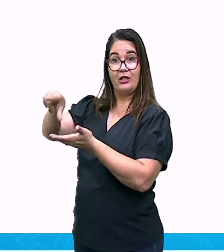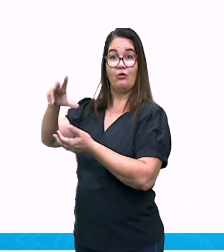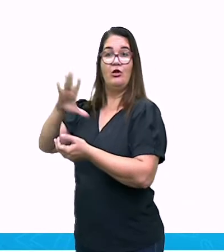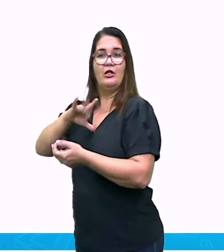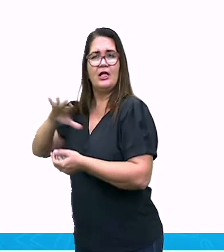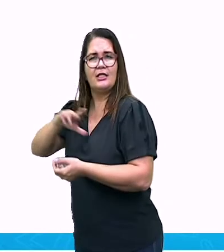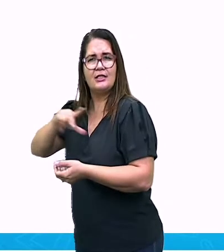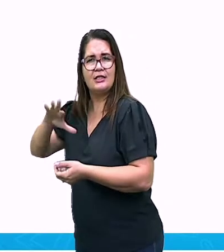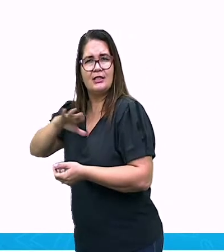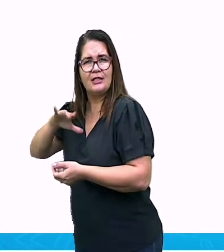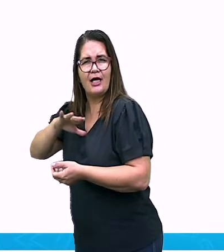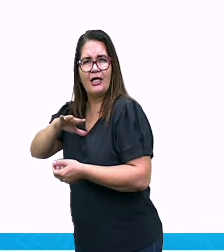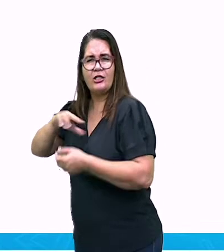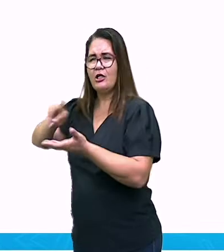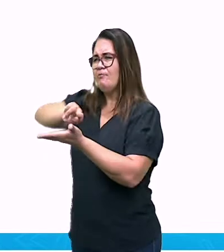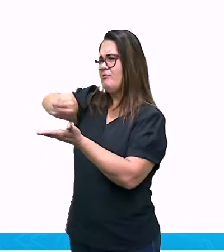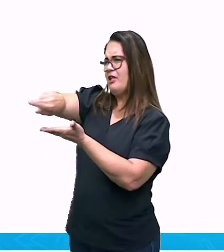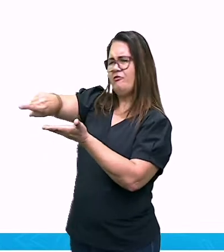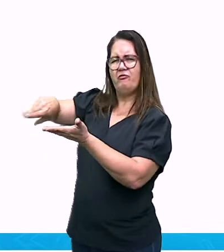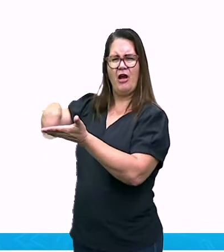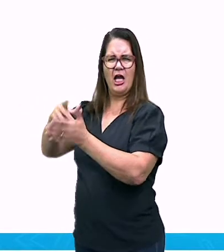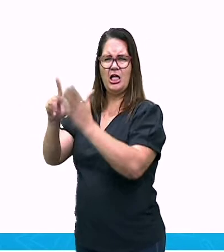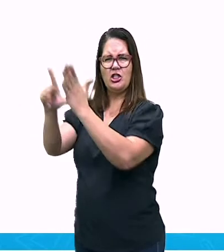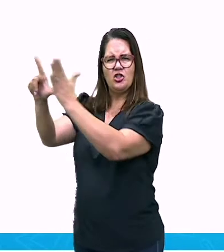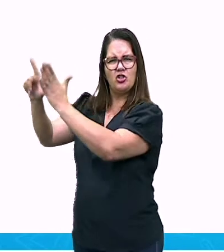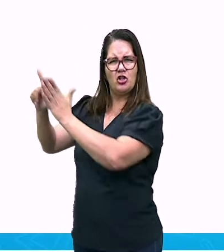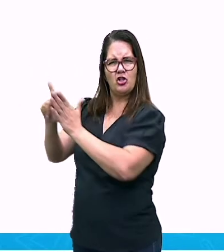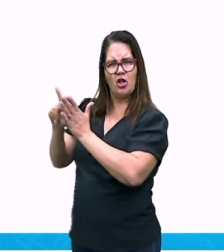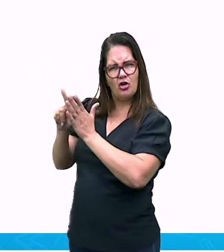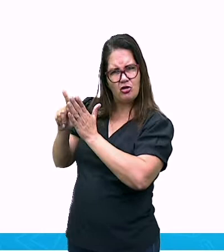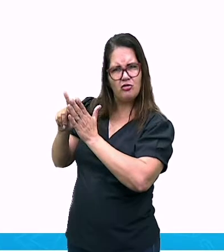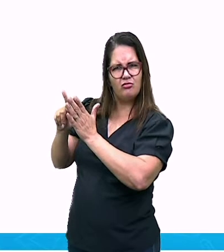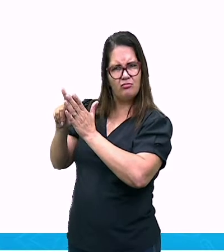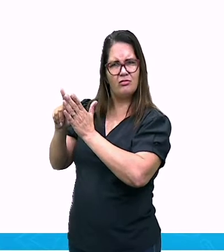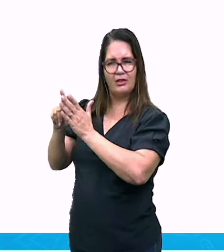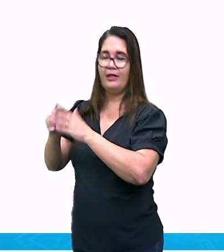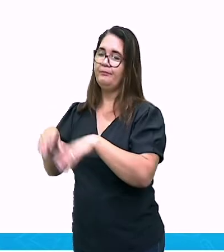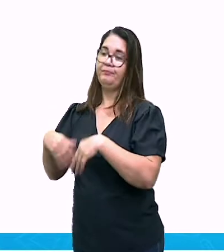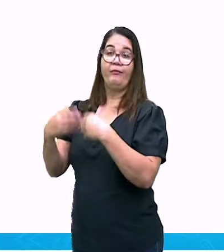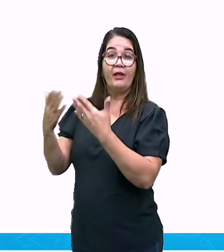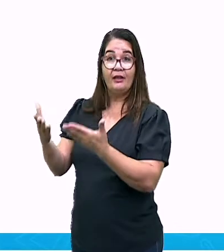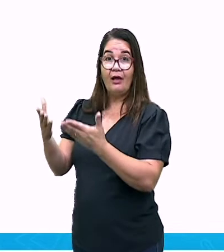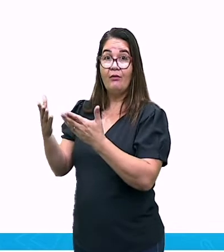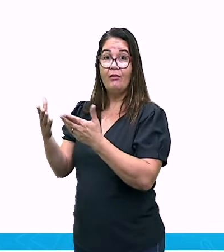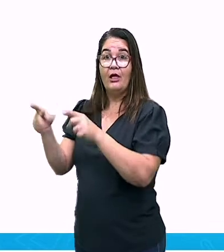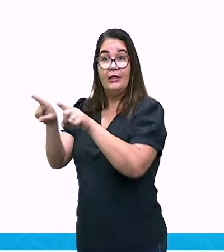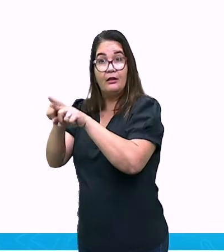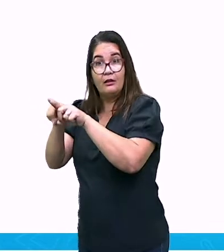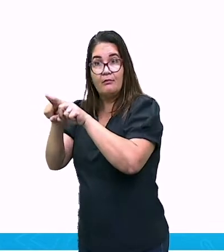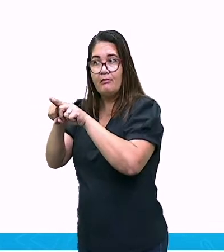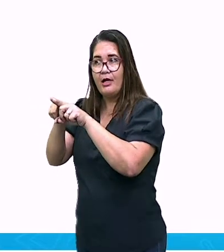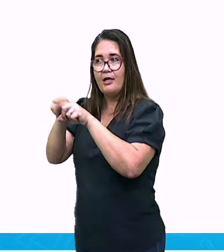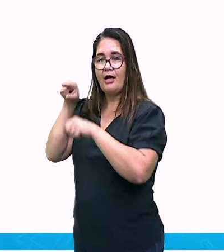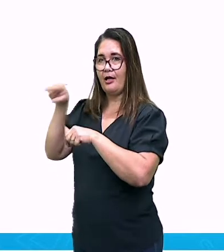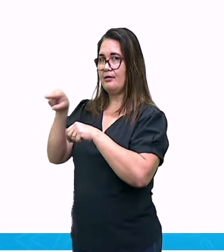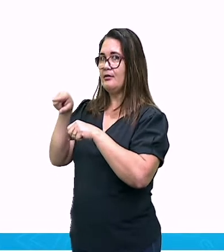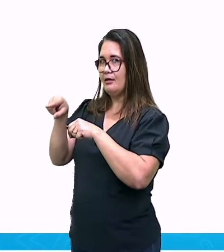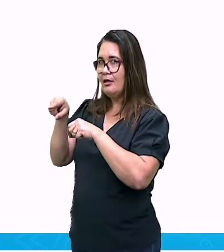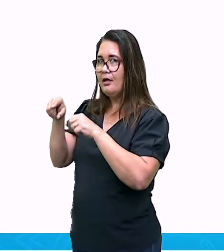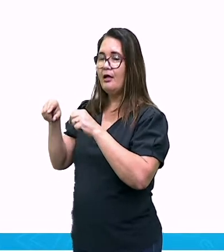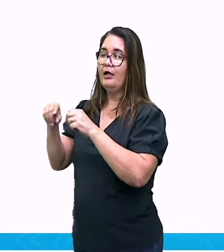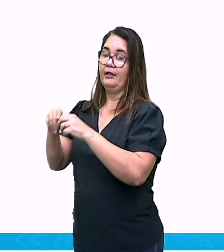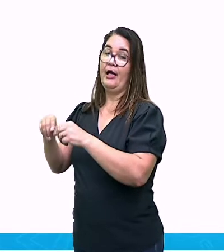Nas cidades, as casas ou apartamentos são construídos bem juntos uns dos outros, como eu falei